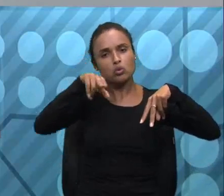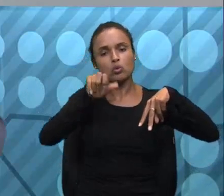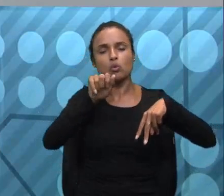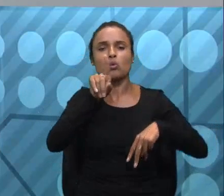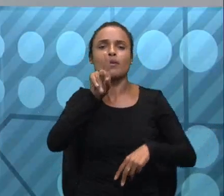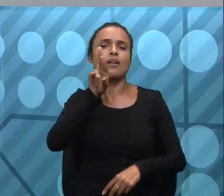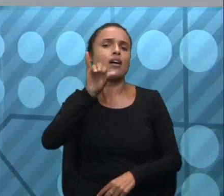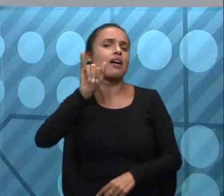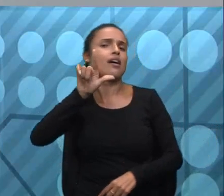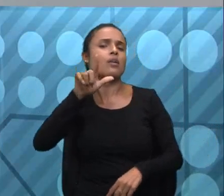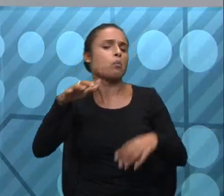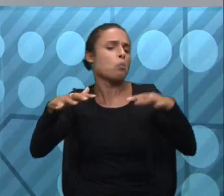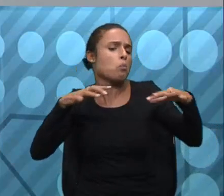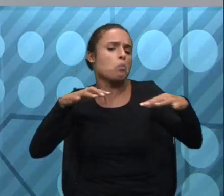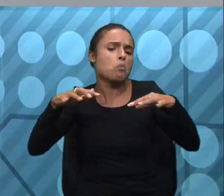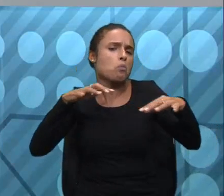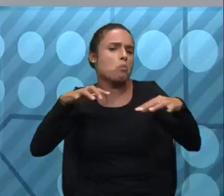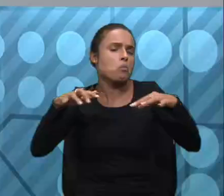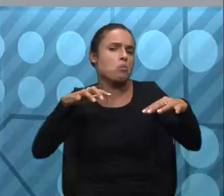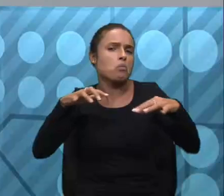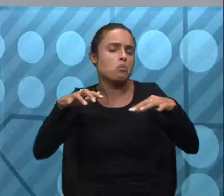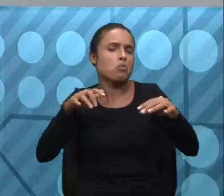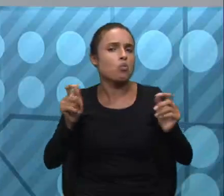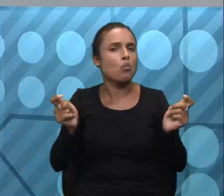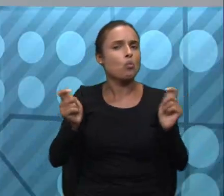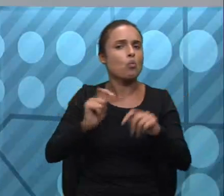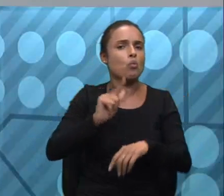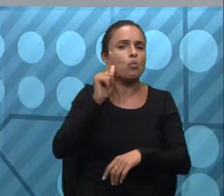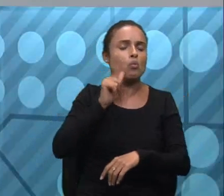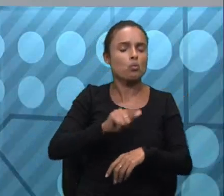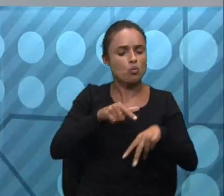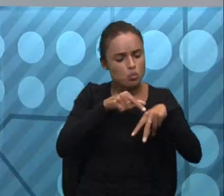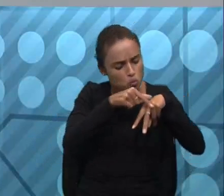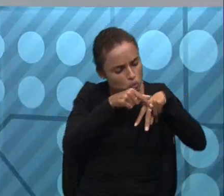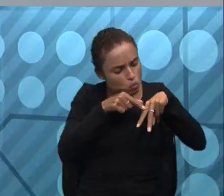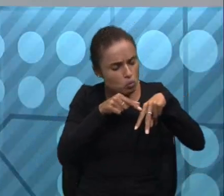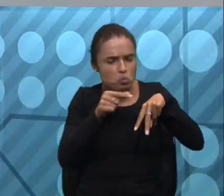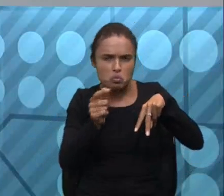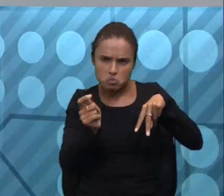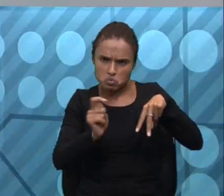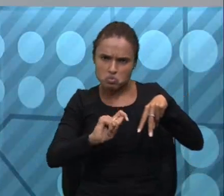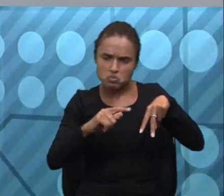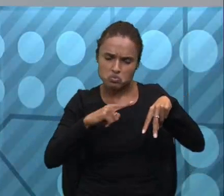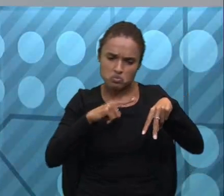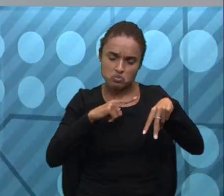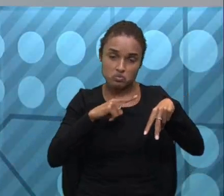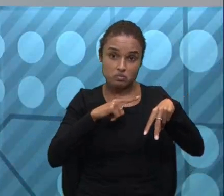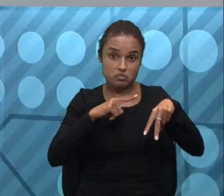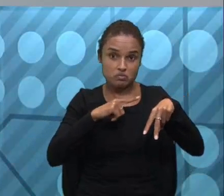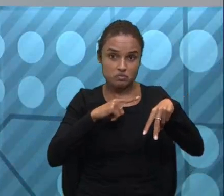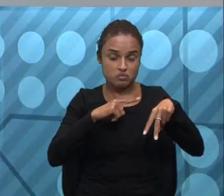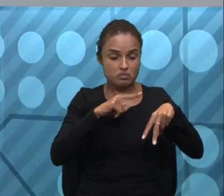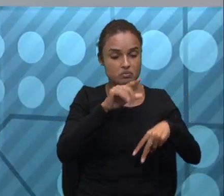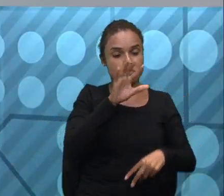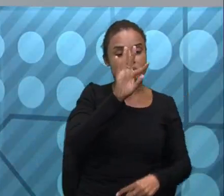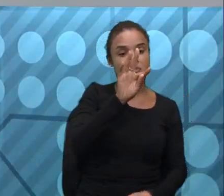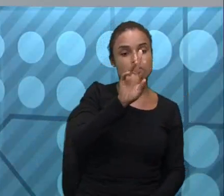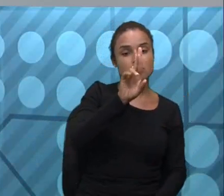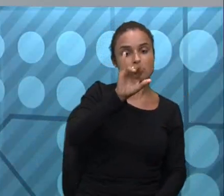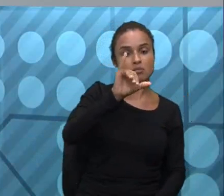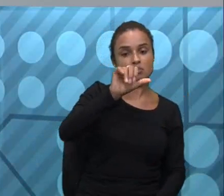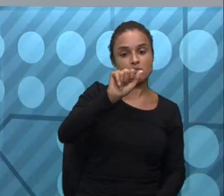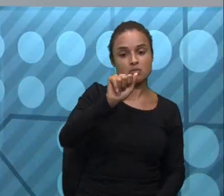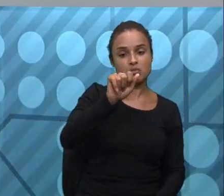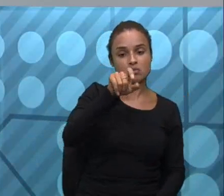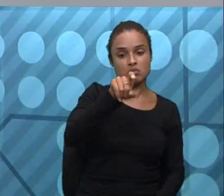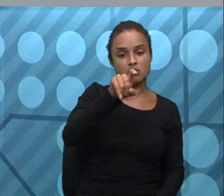você, um abraço ao Paulo também. Quais os movimentos que a gente consegue fazer no quadril? O quadril é uma articulação triaxial. Você